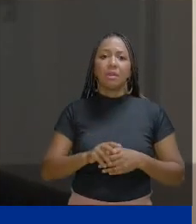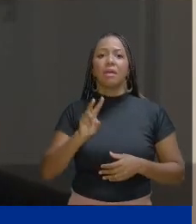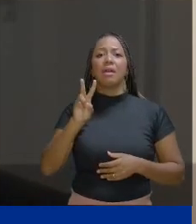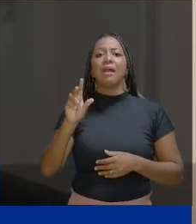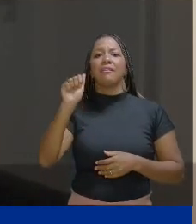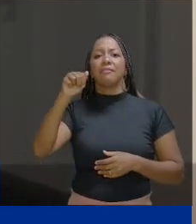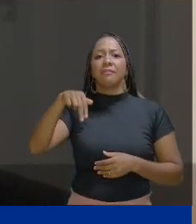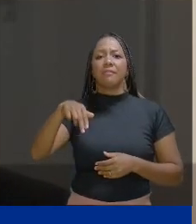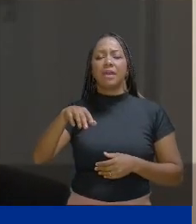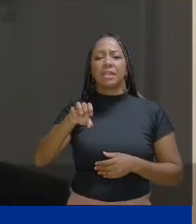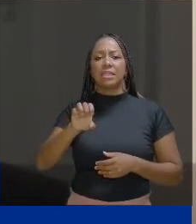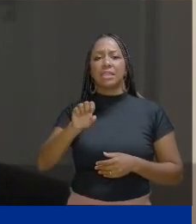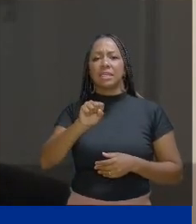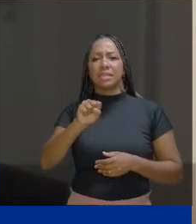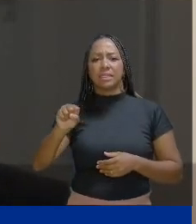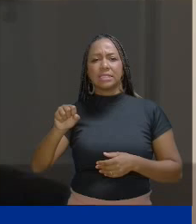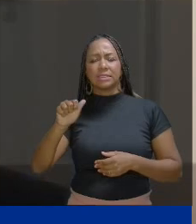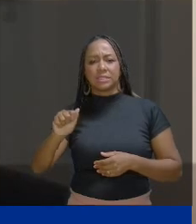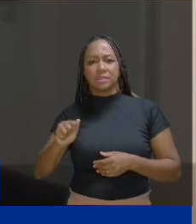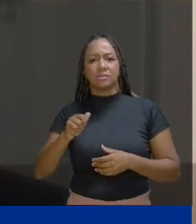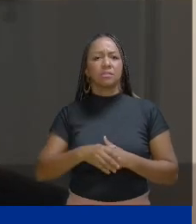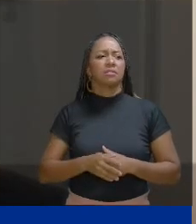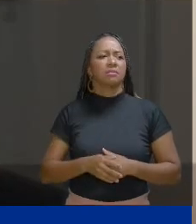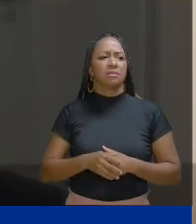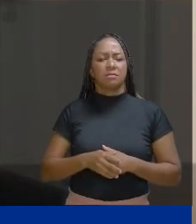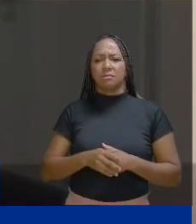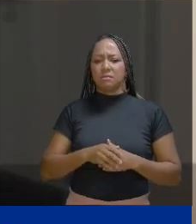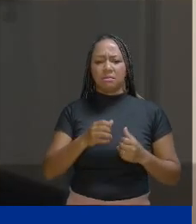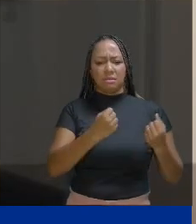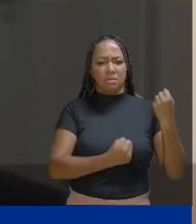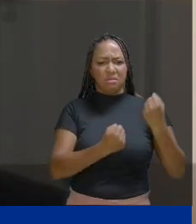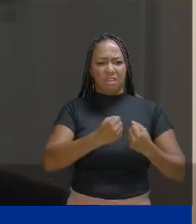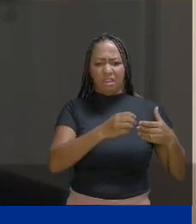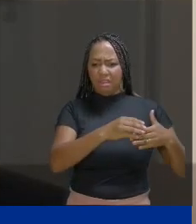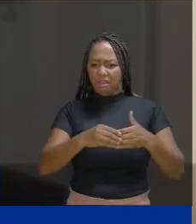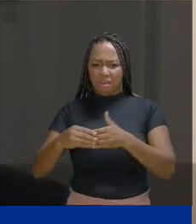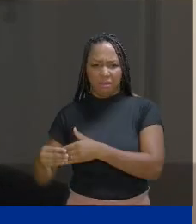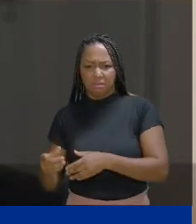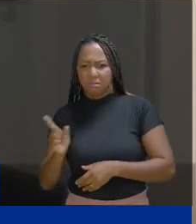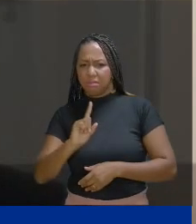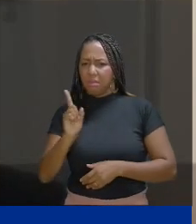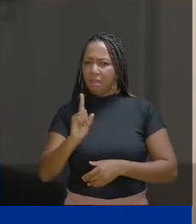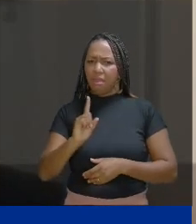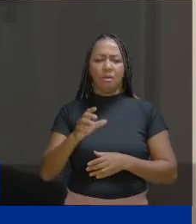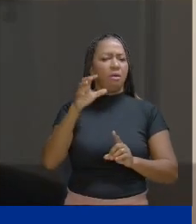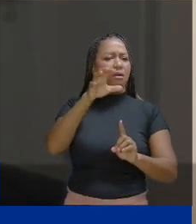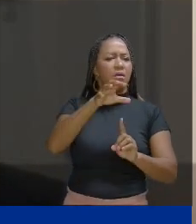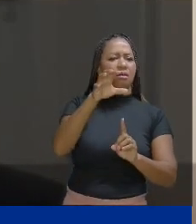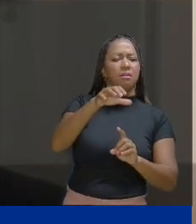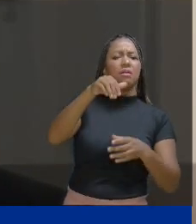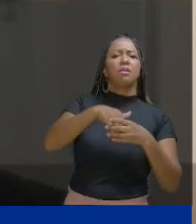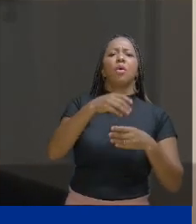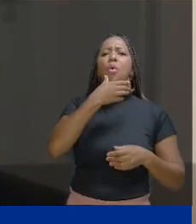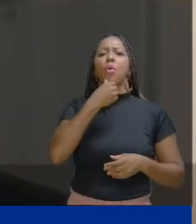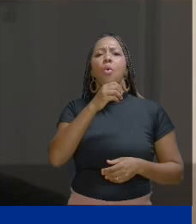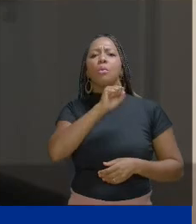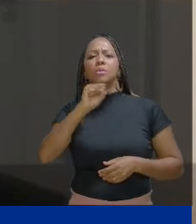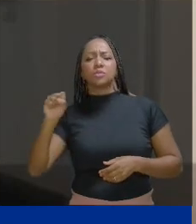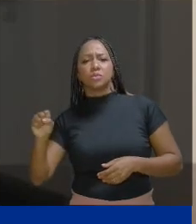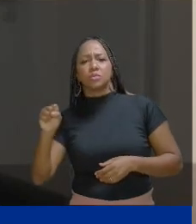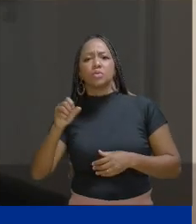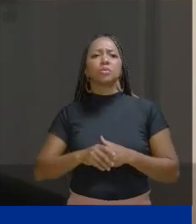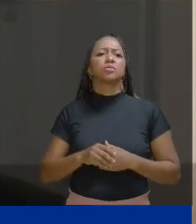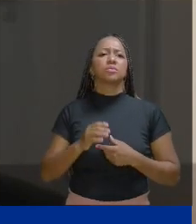Lacerda Pires. E o que ela disse? Nega estar sendo transportada em troca de votos. Disse que o sogro dela, de nome